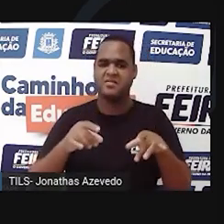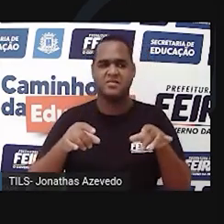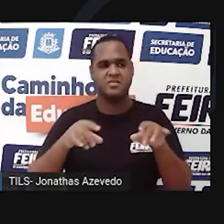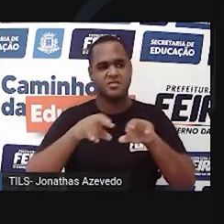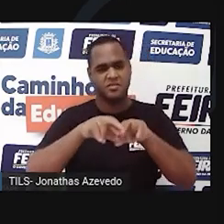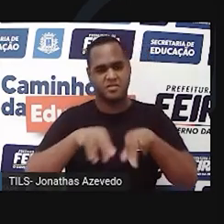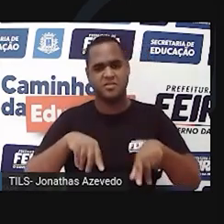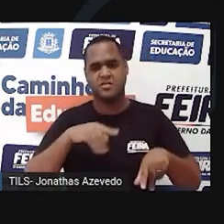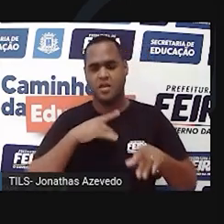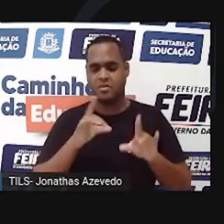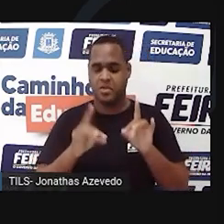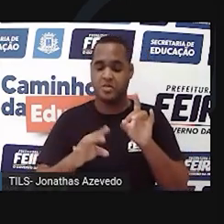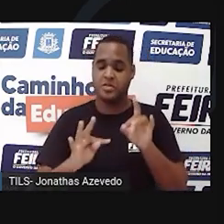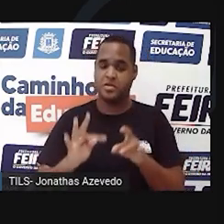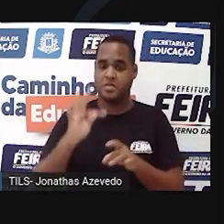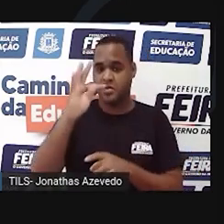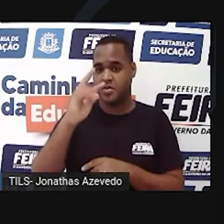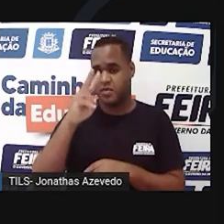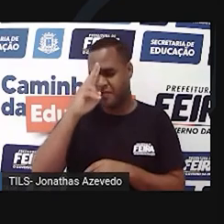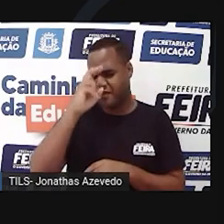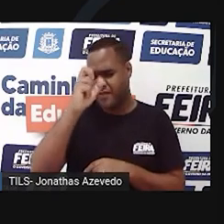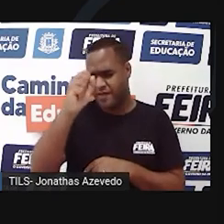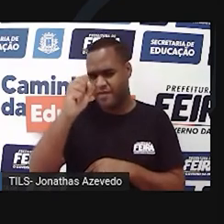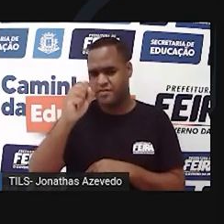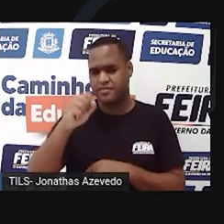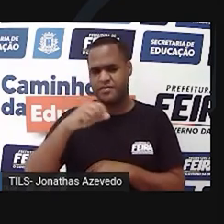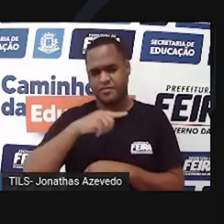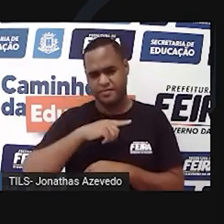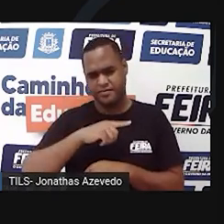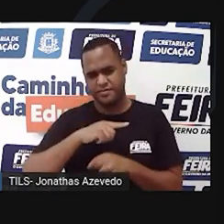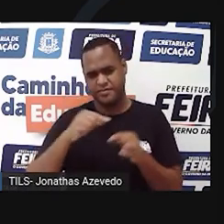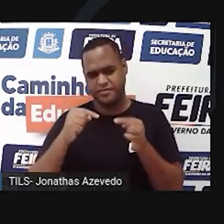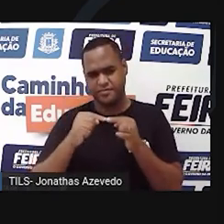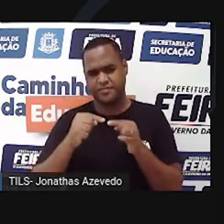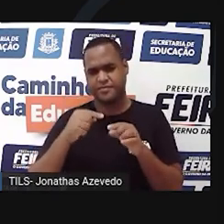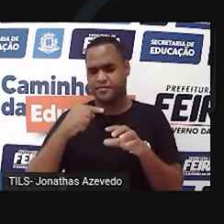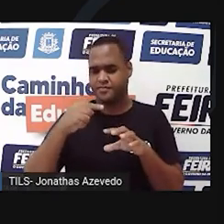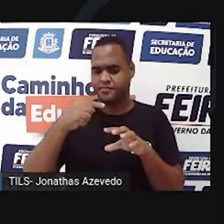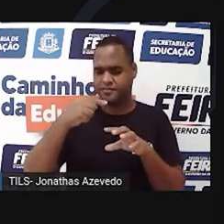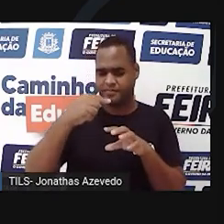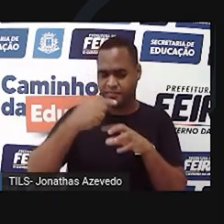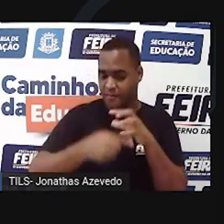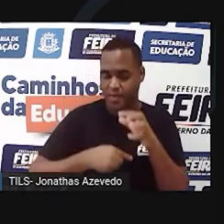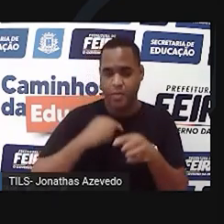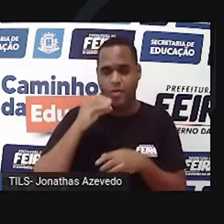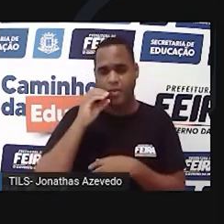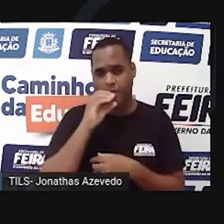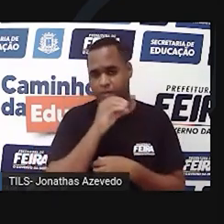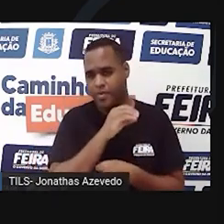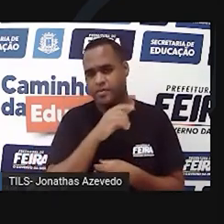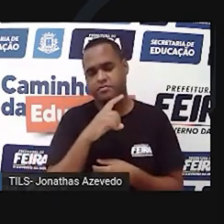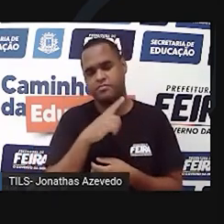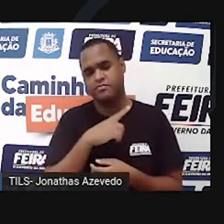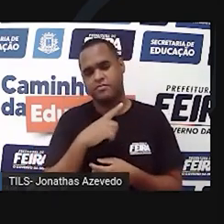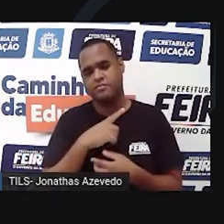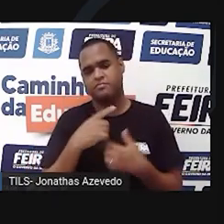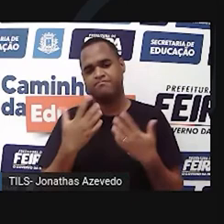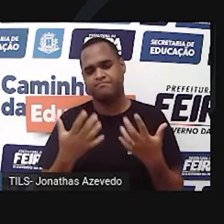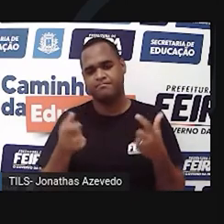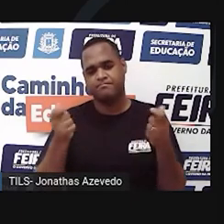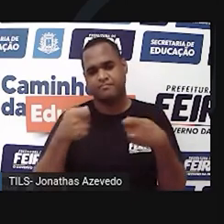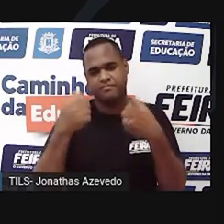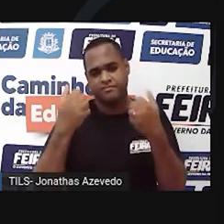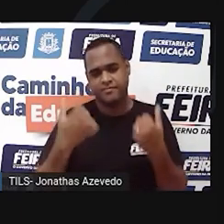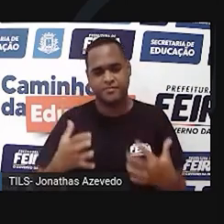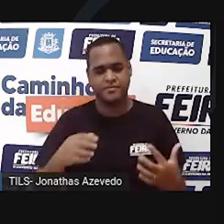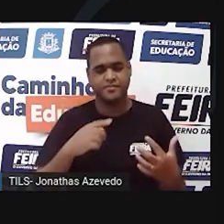também aumente. Ou seja, também é uma das causas do aquecimento global, ou seja, um aumento